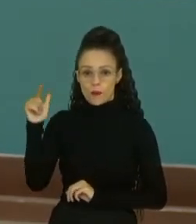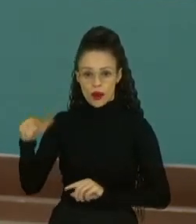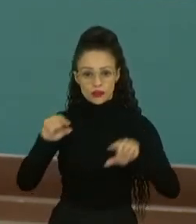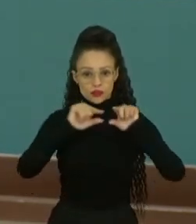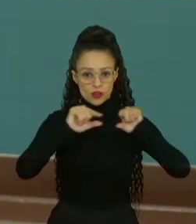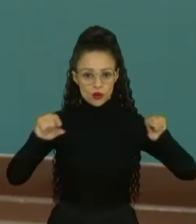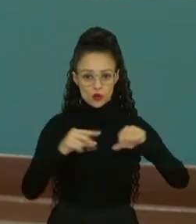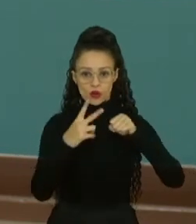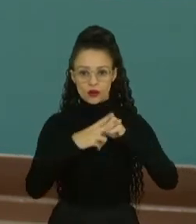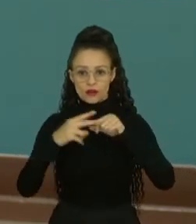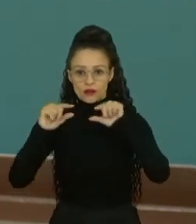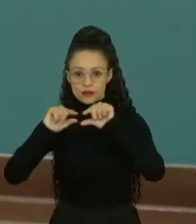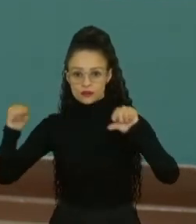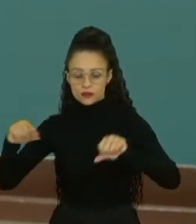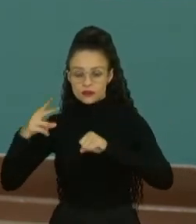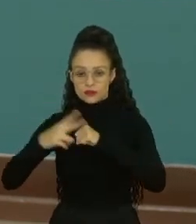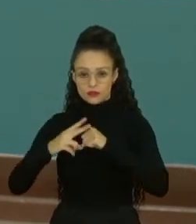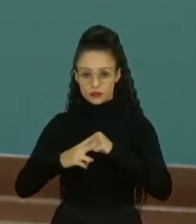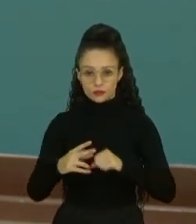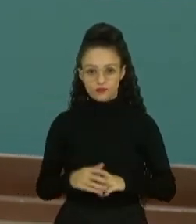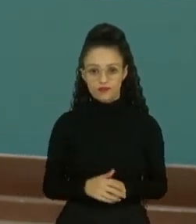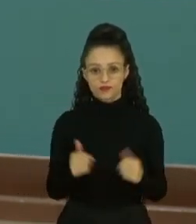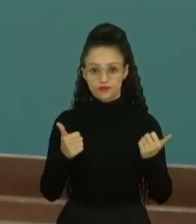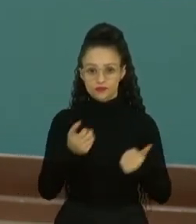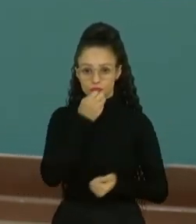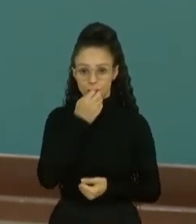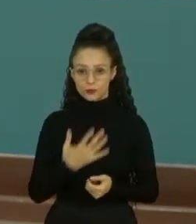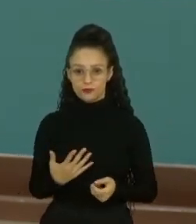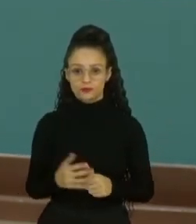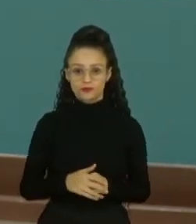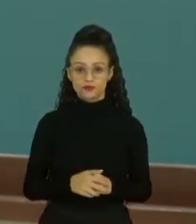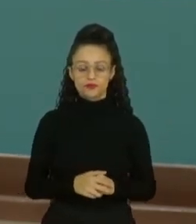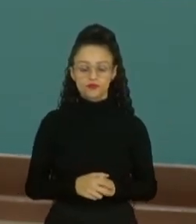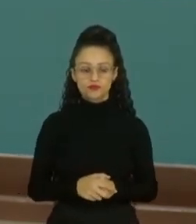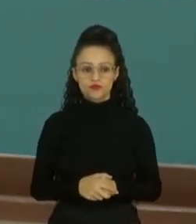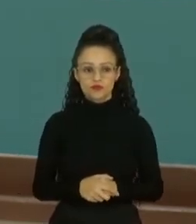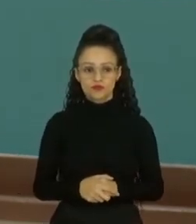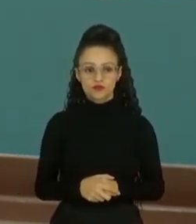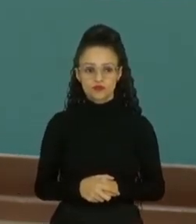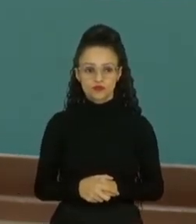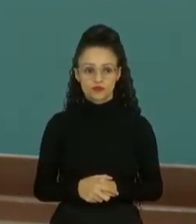2 ou mais orações, né? Seja 2 ou mais verbos, tá bom? Beleza?